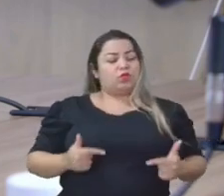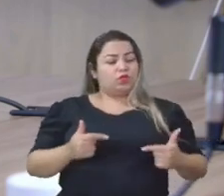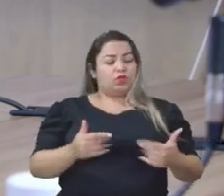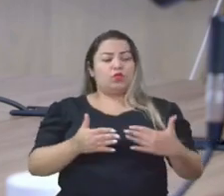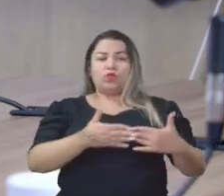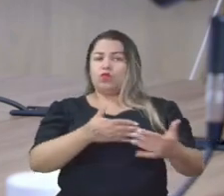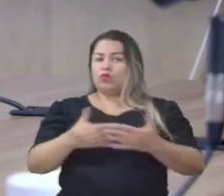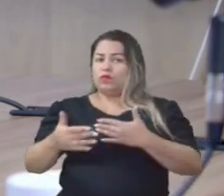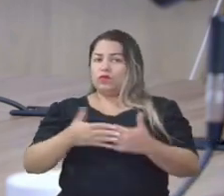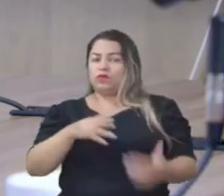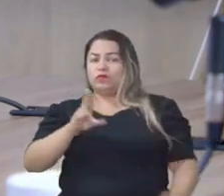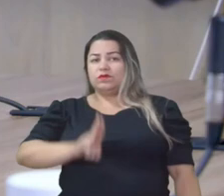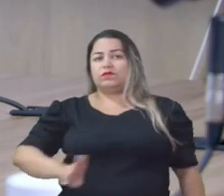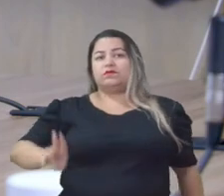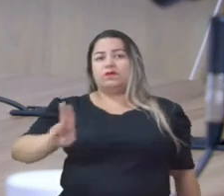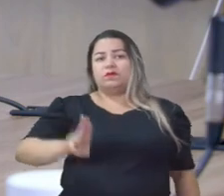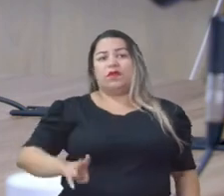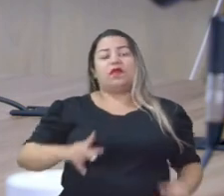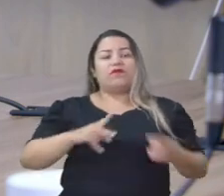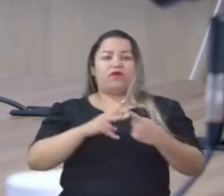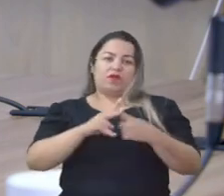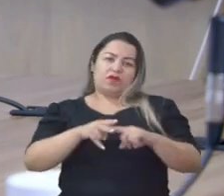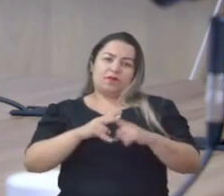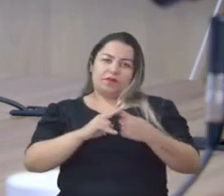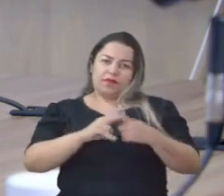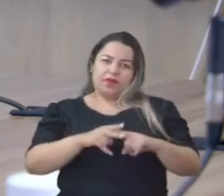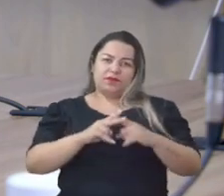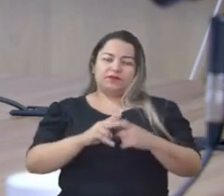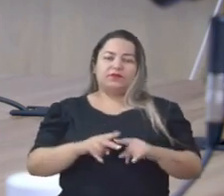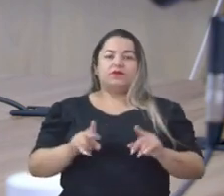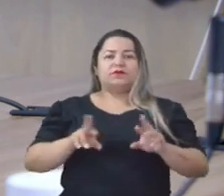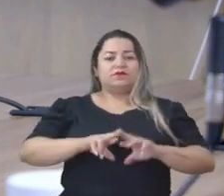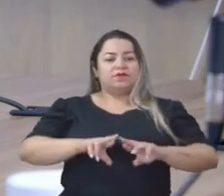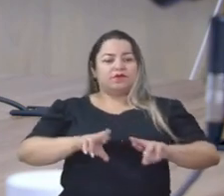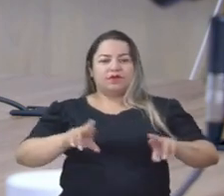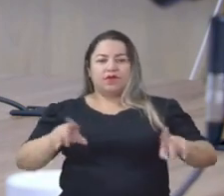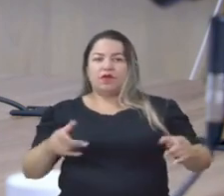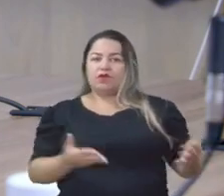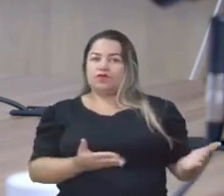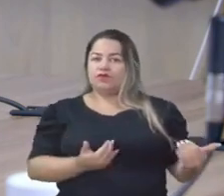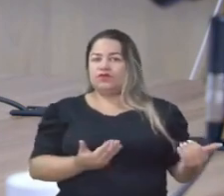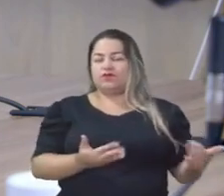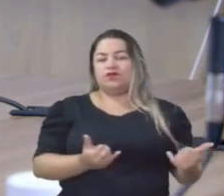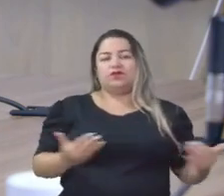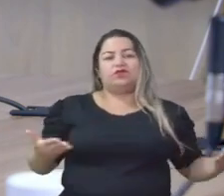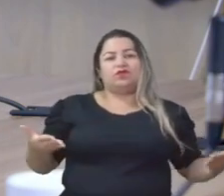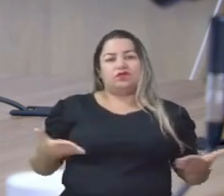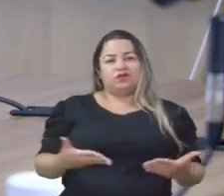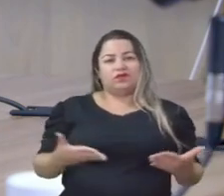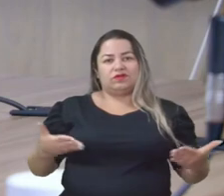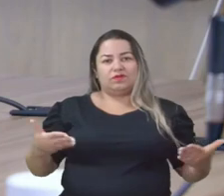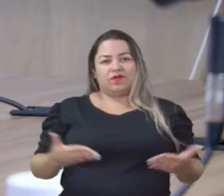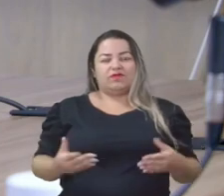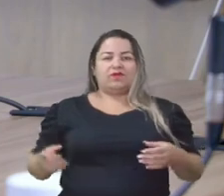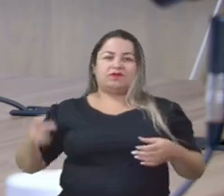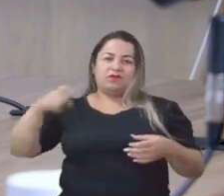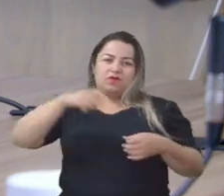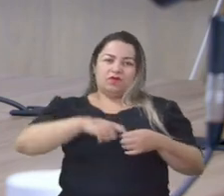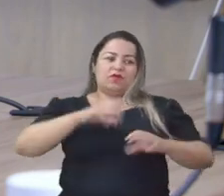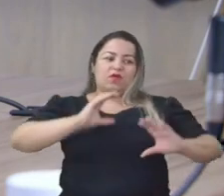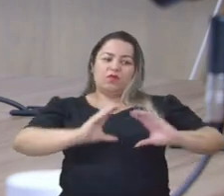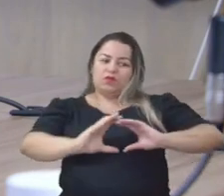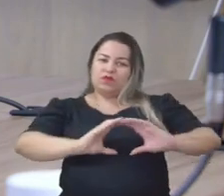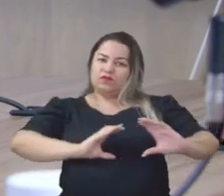determinadas épocas, utilizando determinadas ferramentas. E especificando a juventude que é hoje, que é muito mais voltada à comunicação,